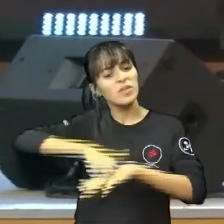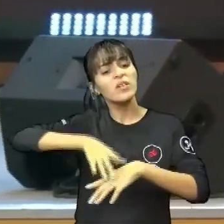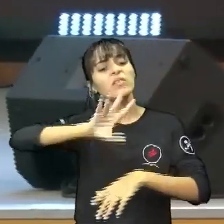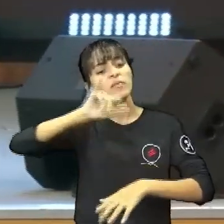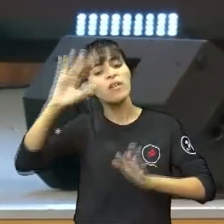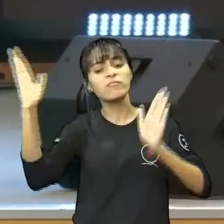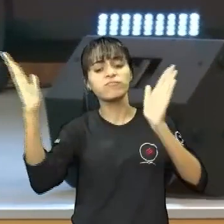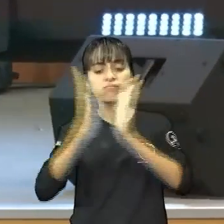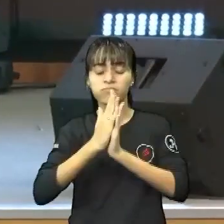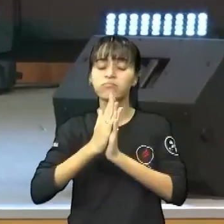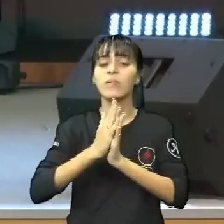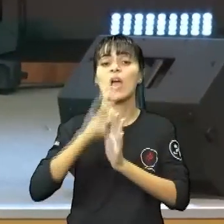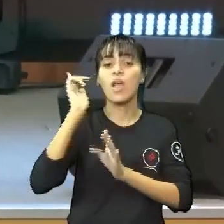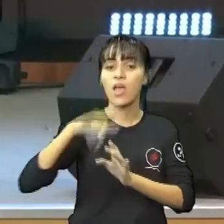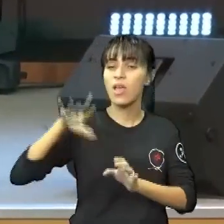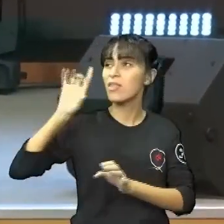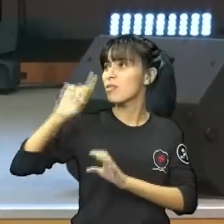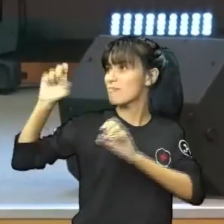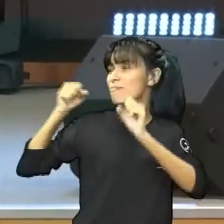é absoluto